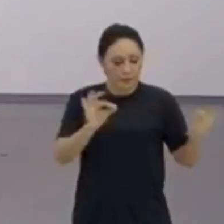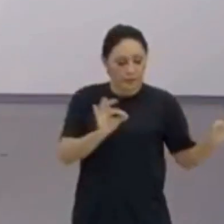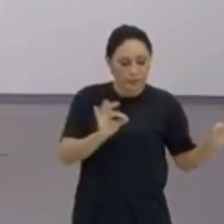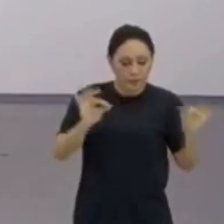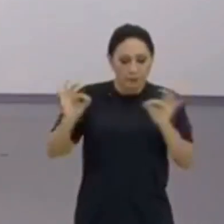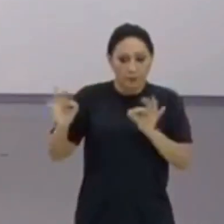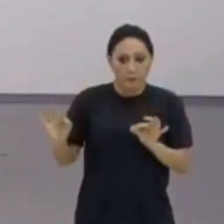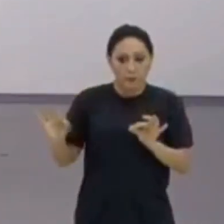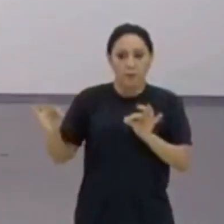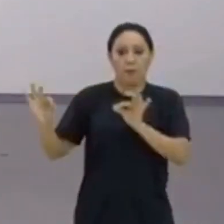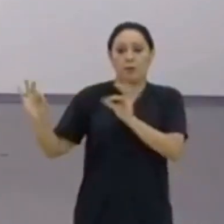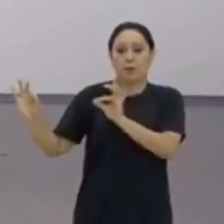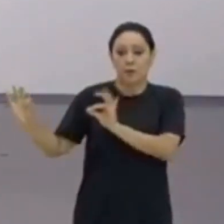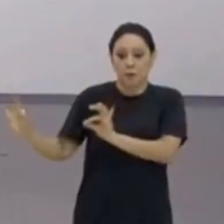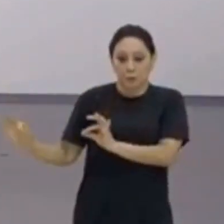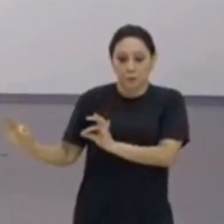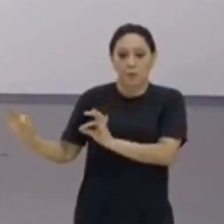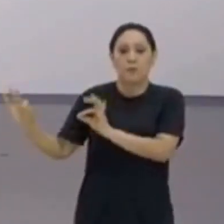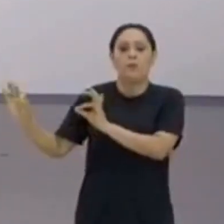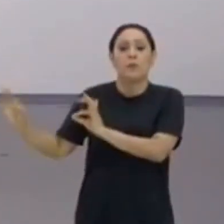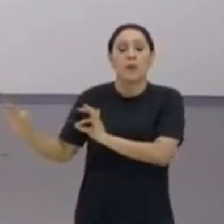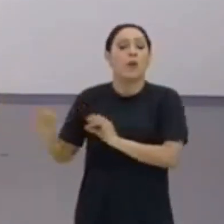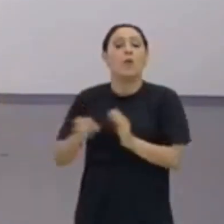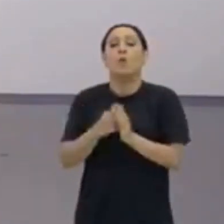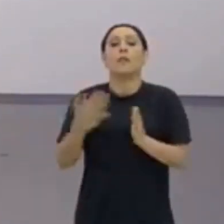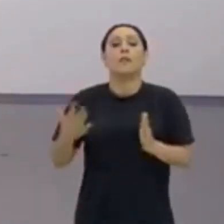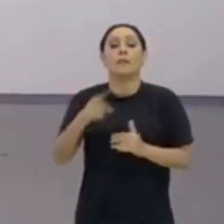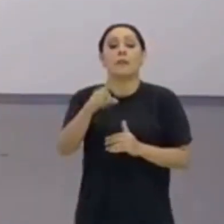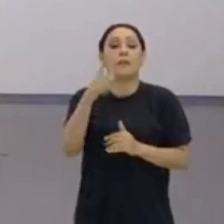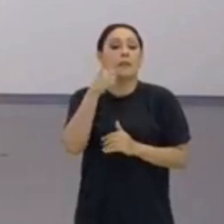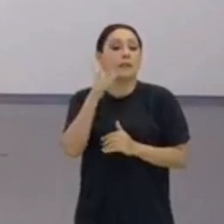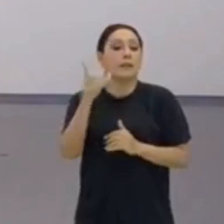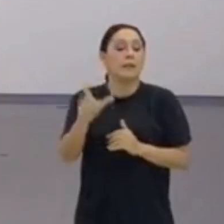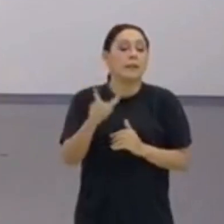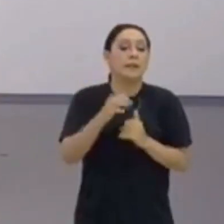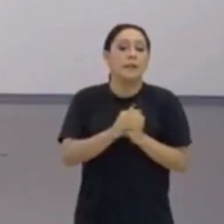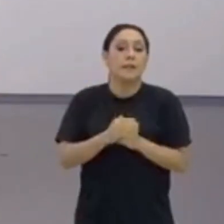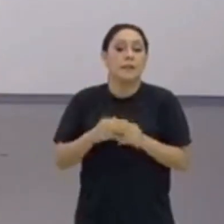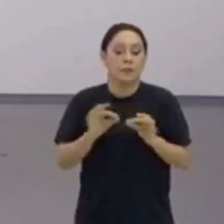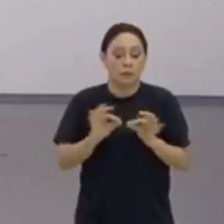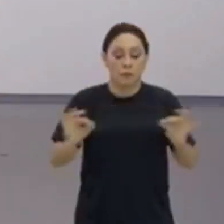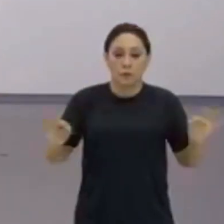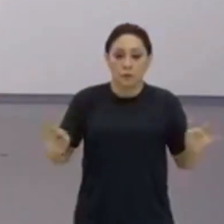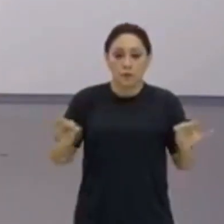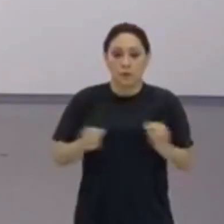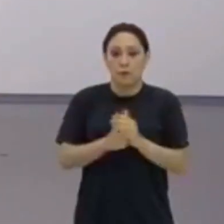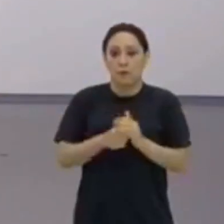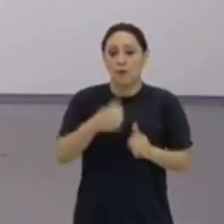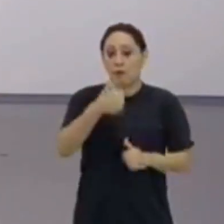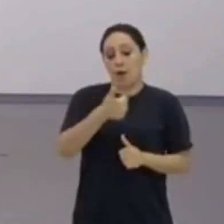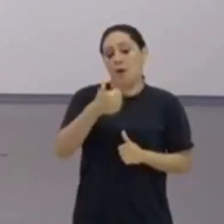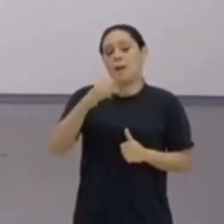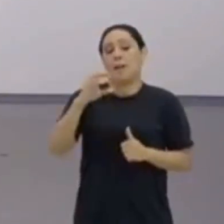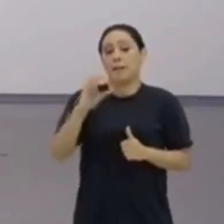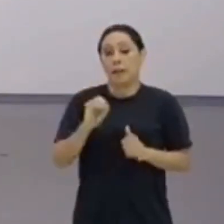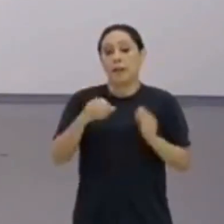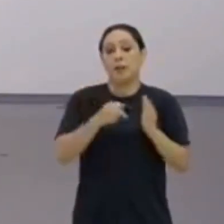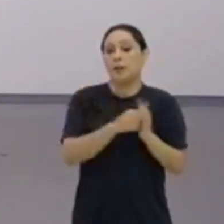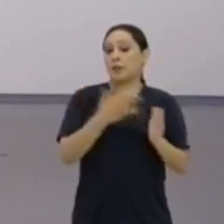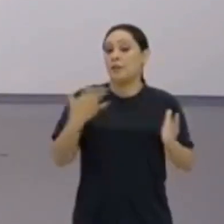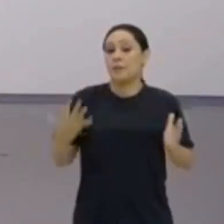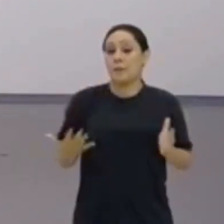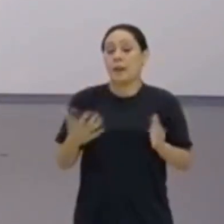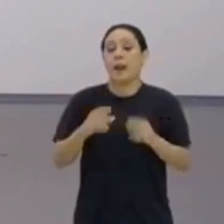outra. Uma após a outra. Quantas vezes você vai conseguir encaixar no comprimento dessa sala? 10 vezes. É por isso que a gente fala